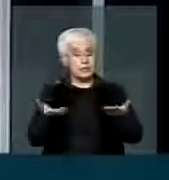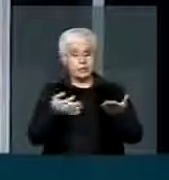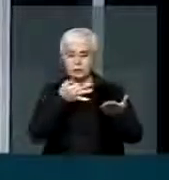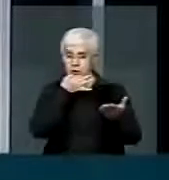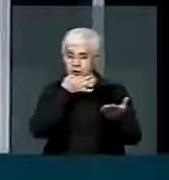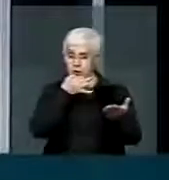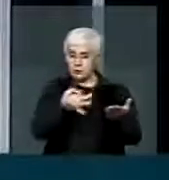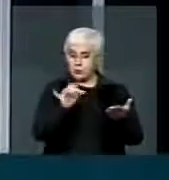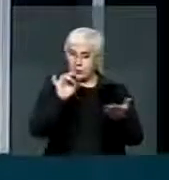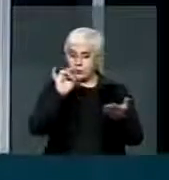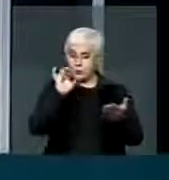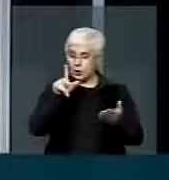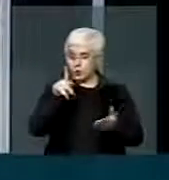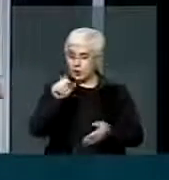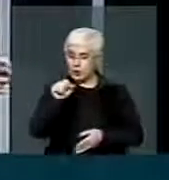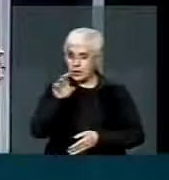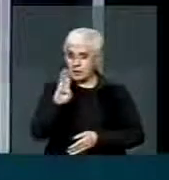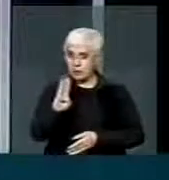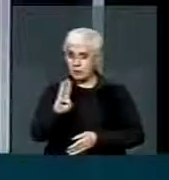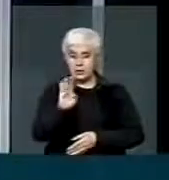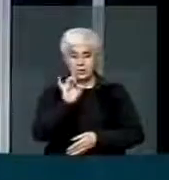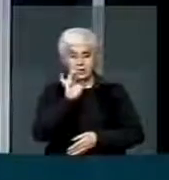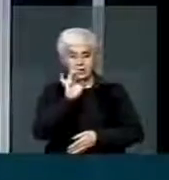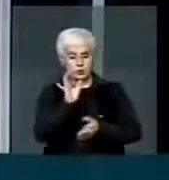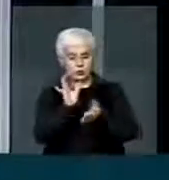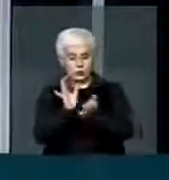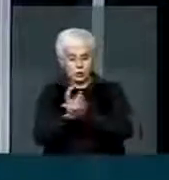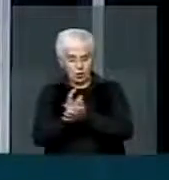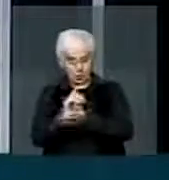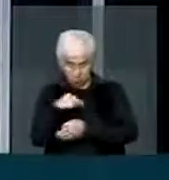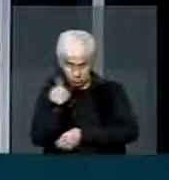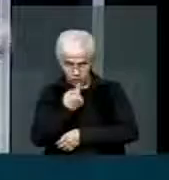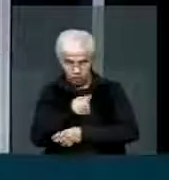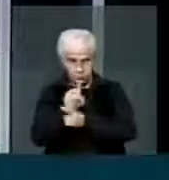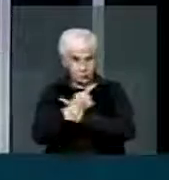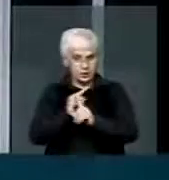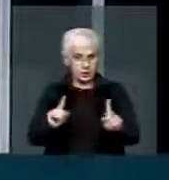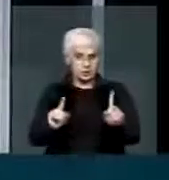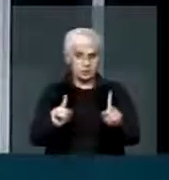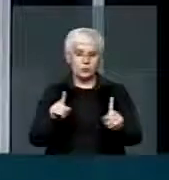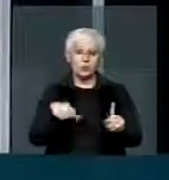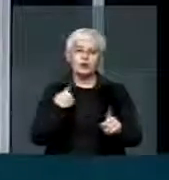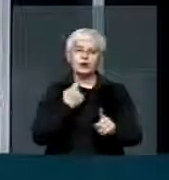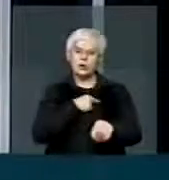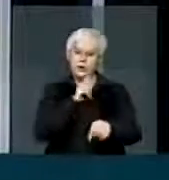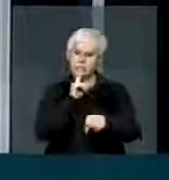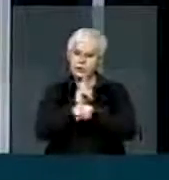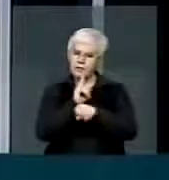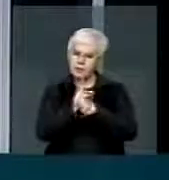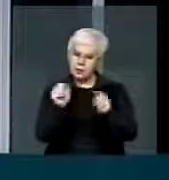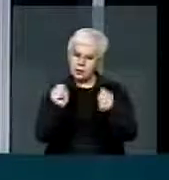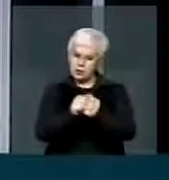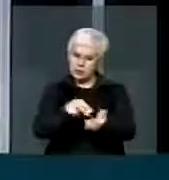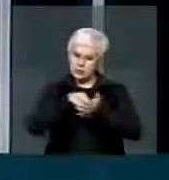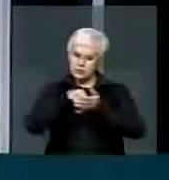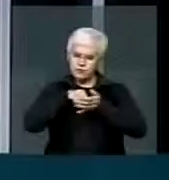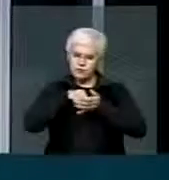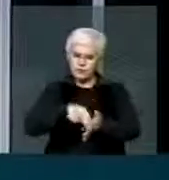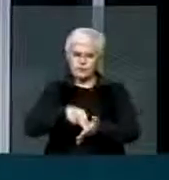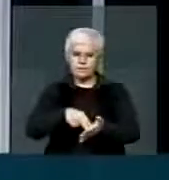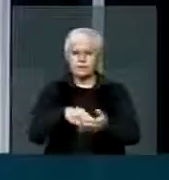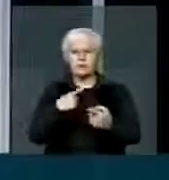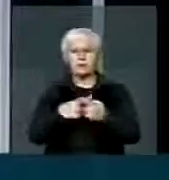posição só do PSB, só do Partido Socialista Brasileiro. Nós a defendemos com veemência